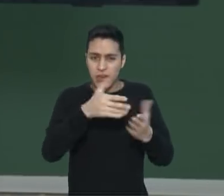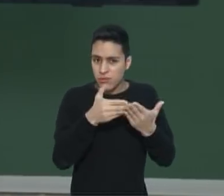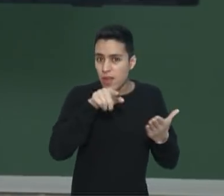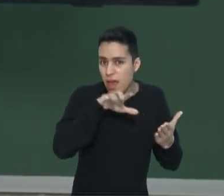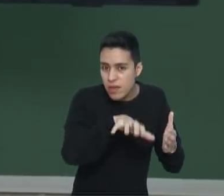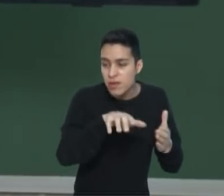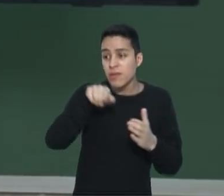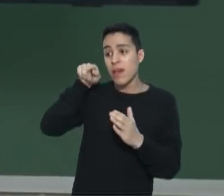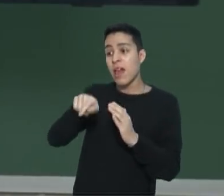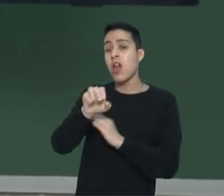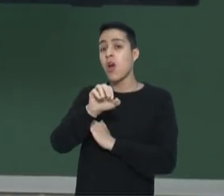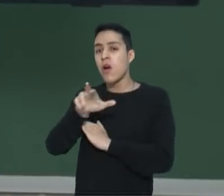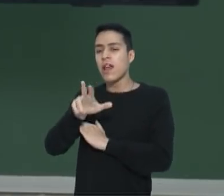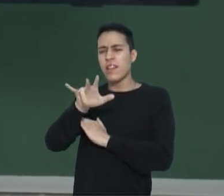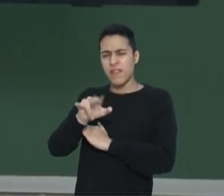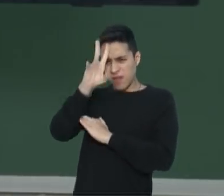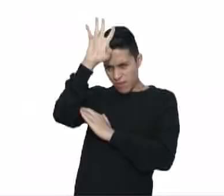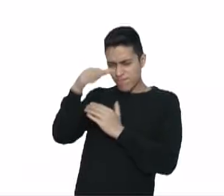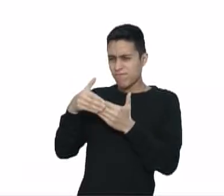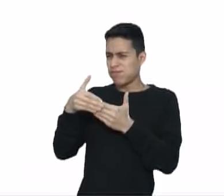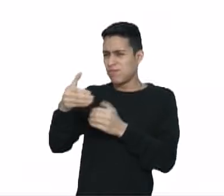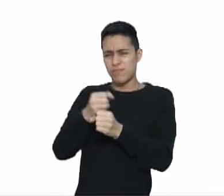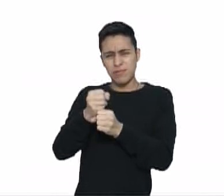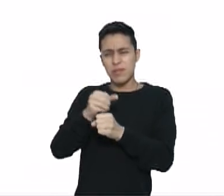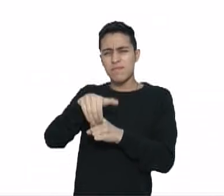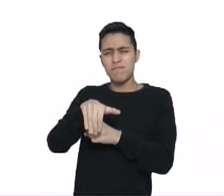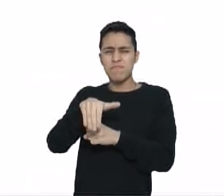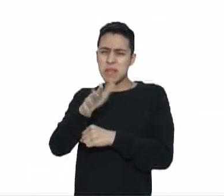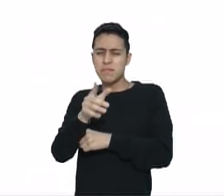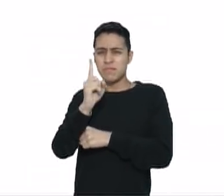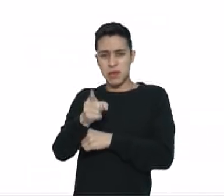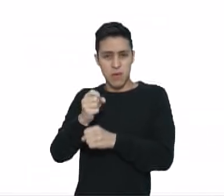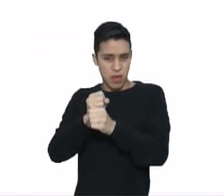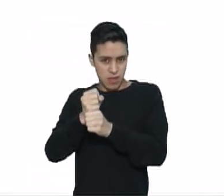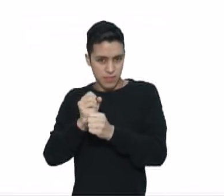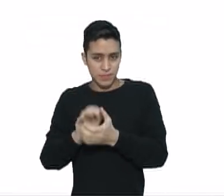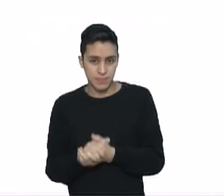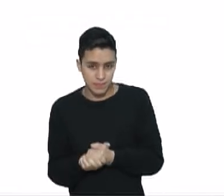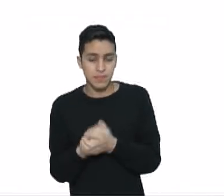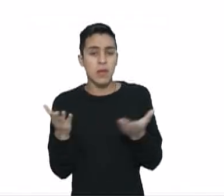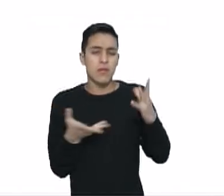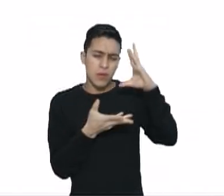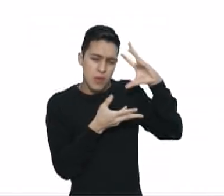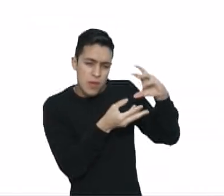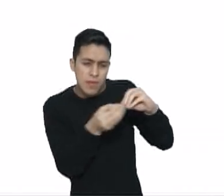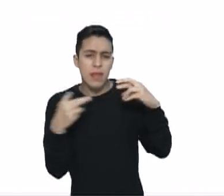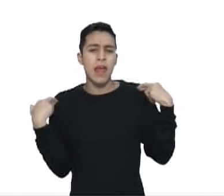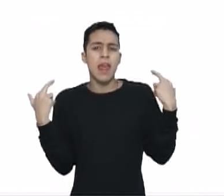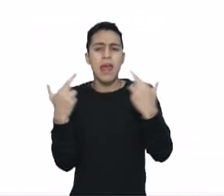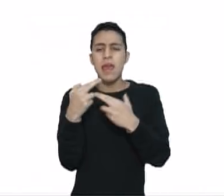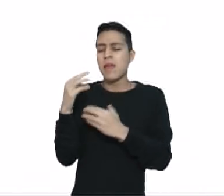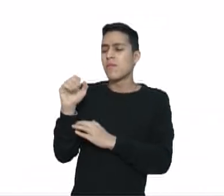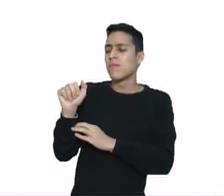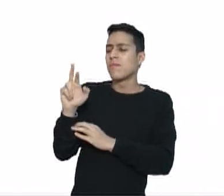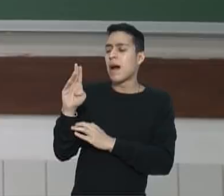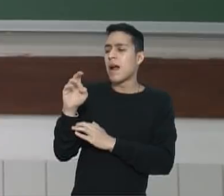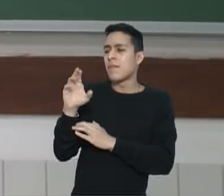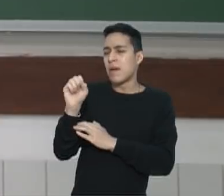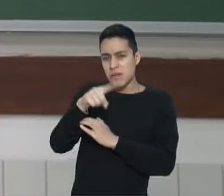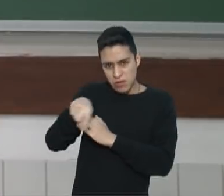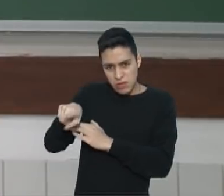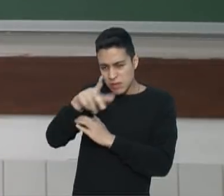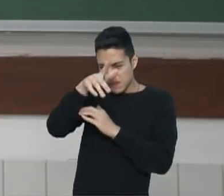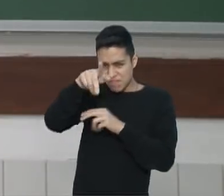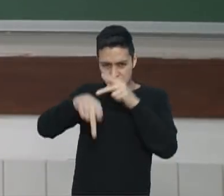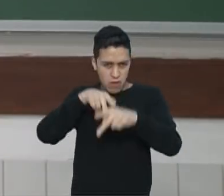quase 1000 anos. Daí a gente também vai fazer o quê? Analisar os reinos bárbaros e compreender o seu processo de formação. Então a gente vai